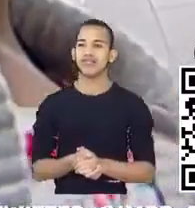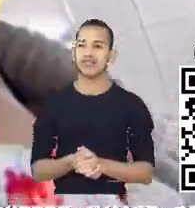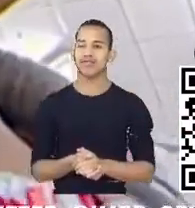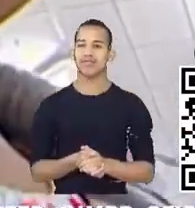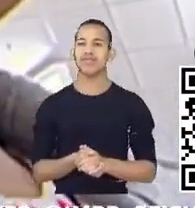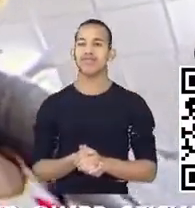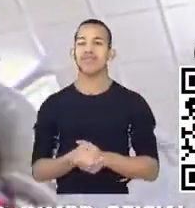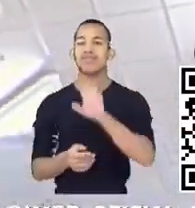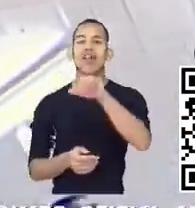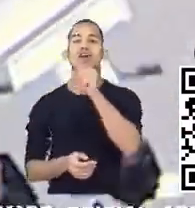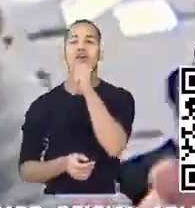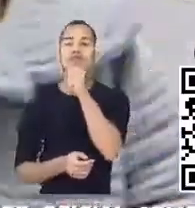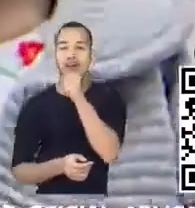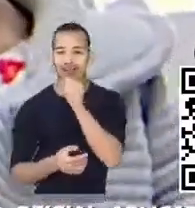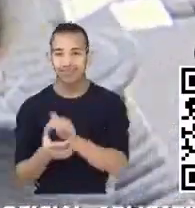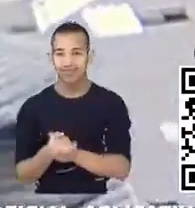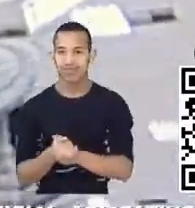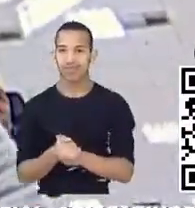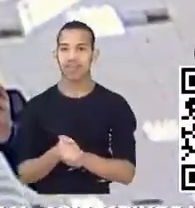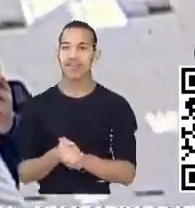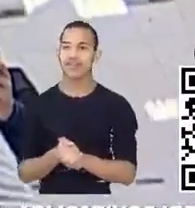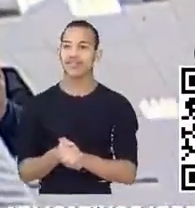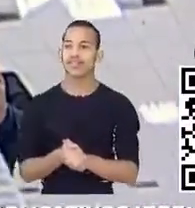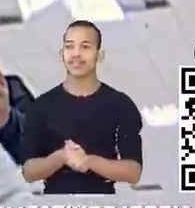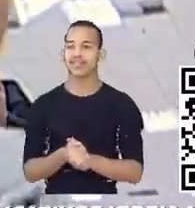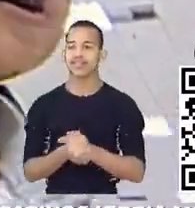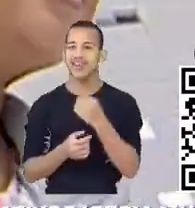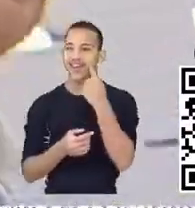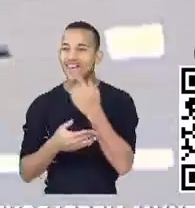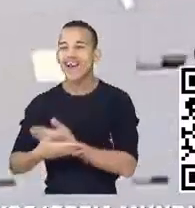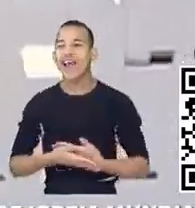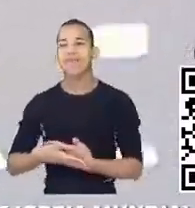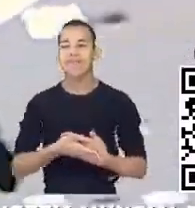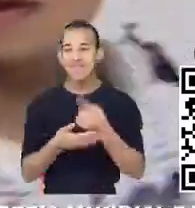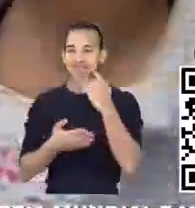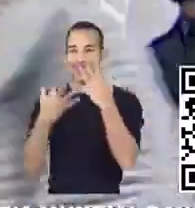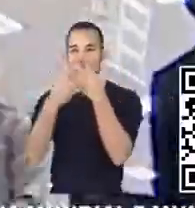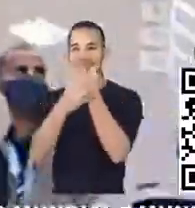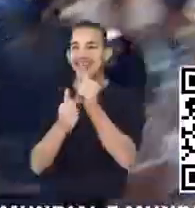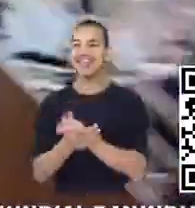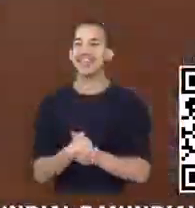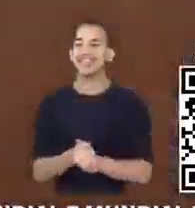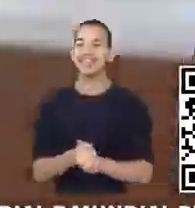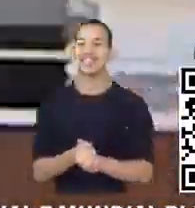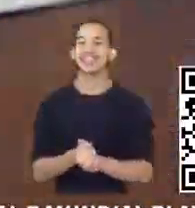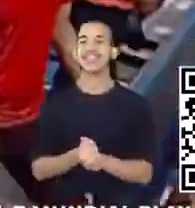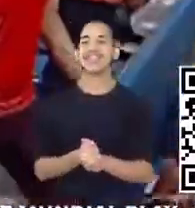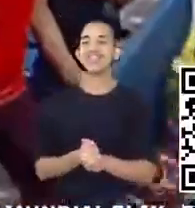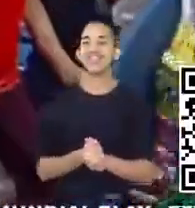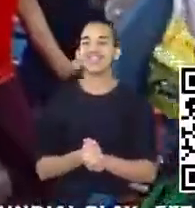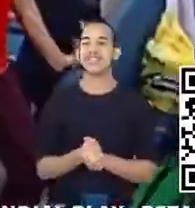vó. Senhor. É, olha lá, aqui é o bebê. A que o baiano já nasce artista mesmo, isso existe com dois